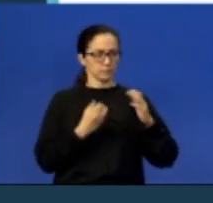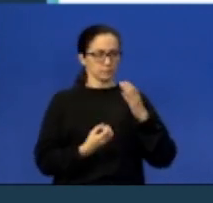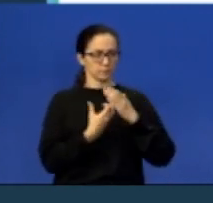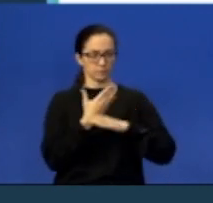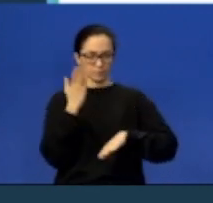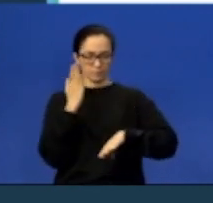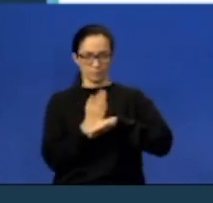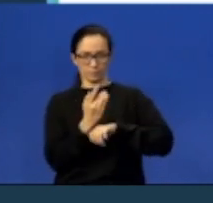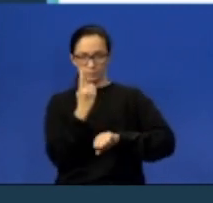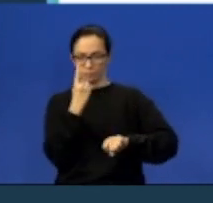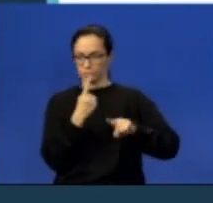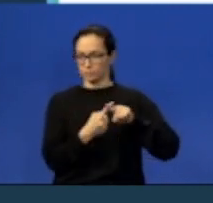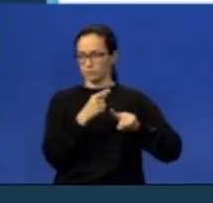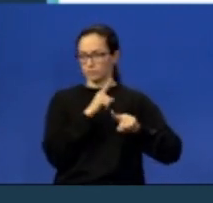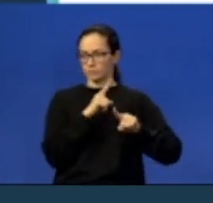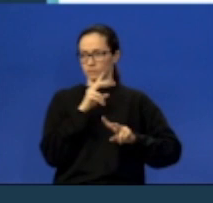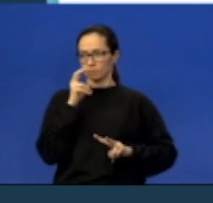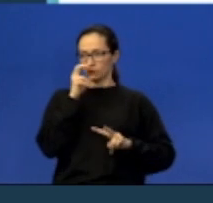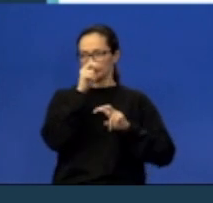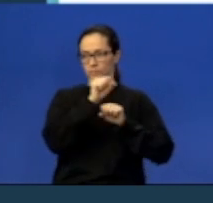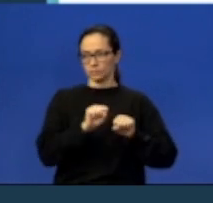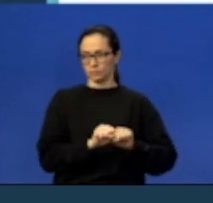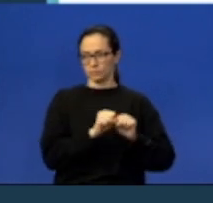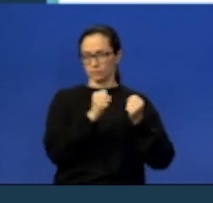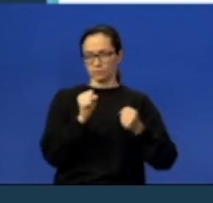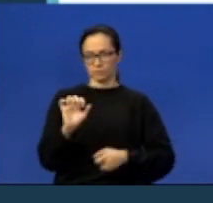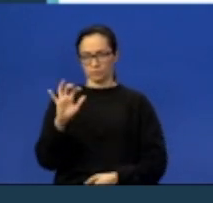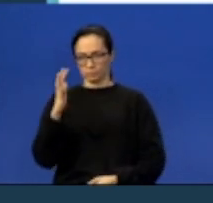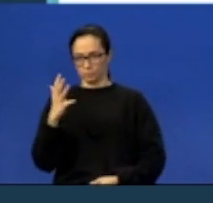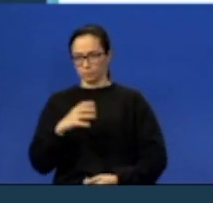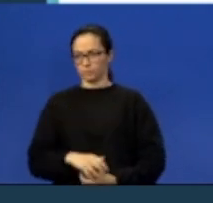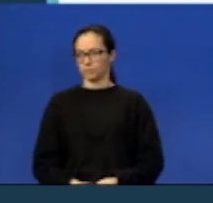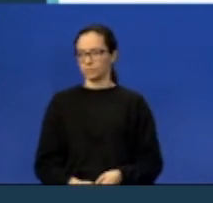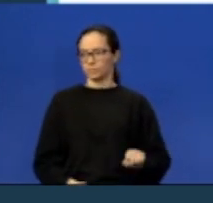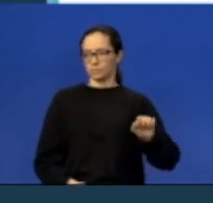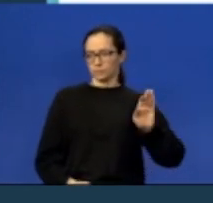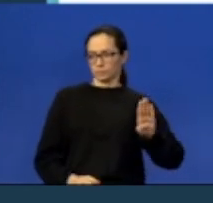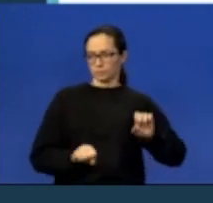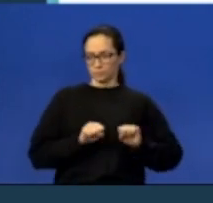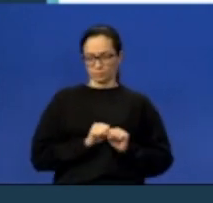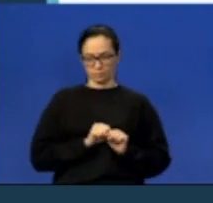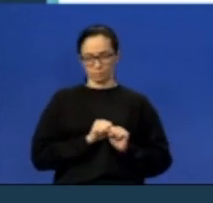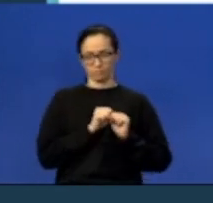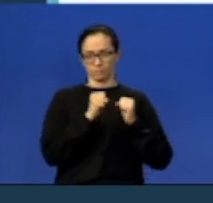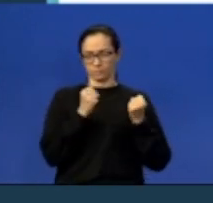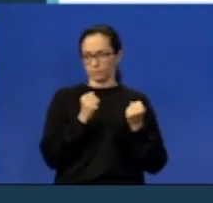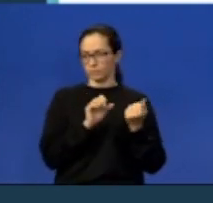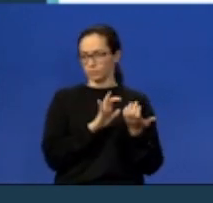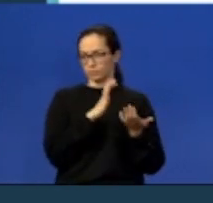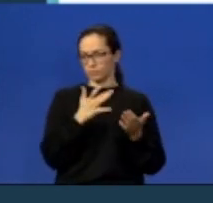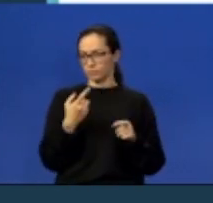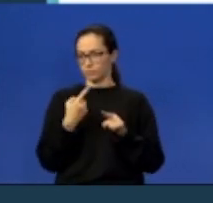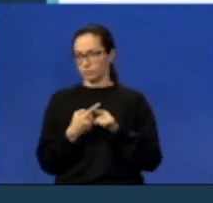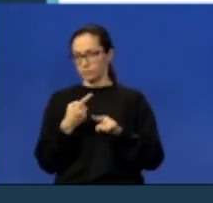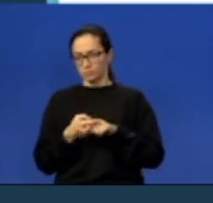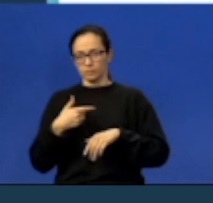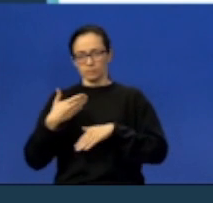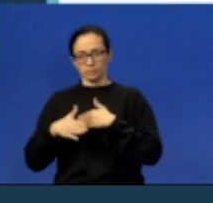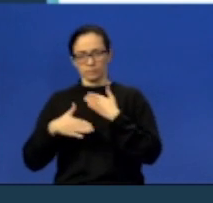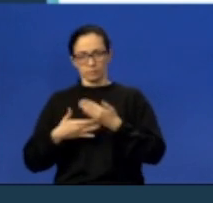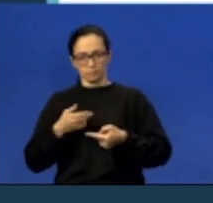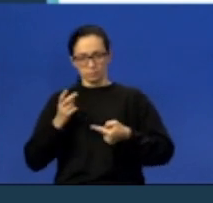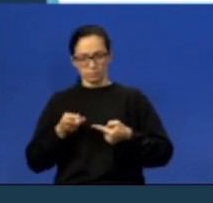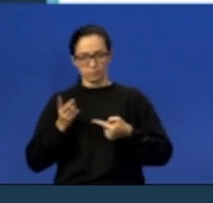única força grande o suficiente para causar a lesão. Letra B. Fraturas por overuse são ocasionadas por cargas